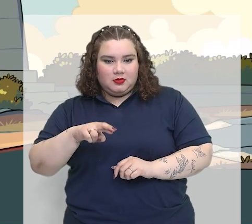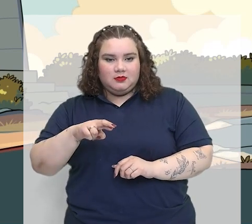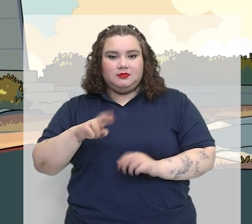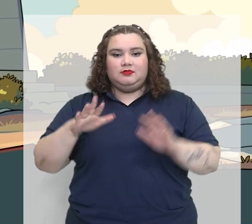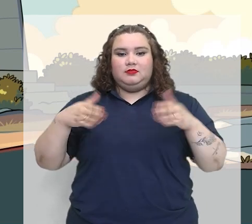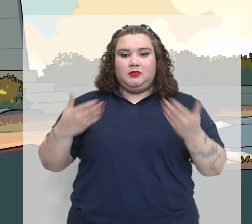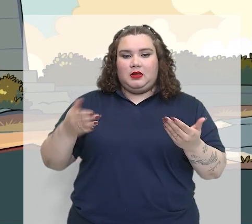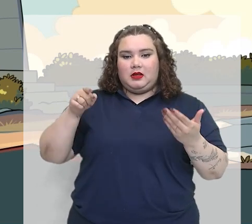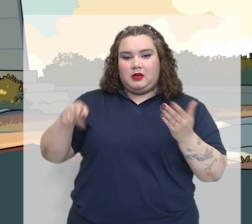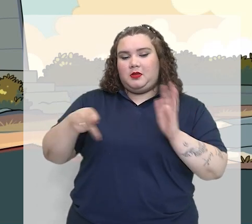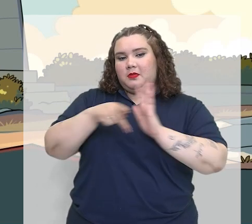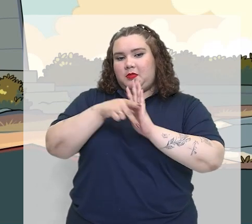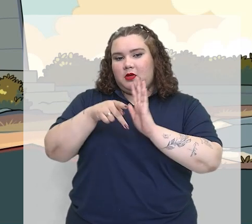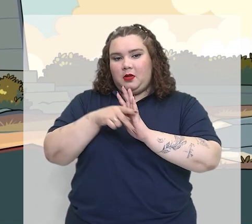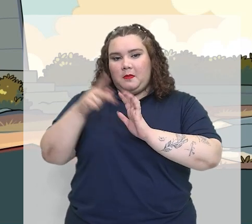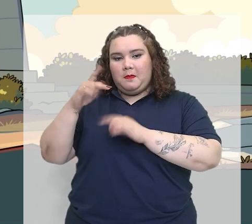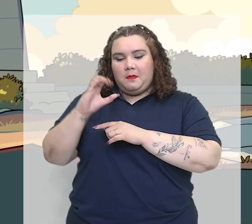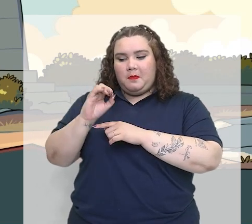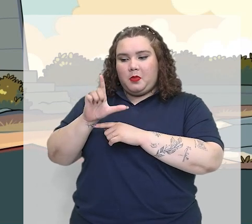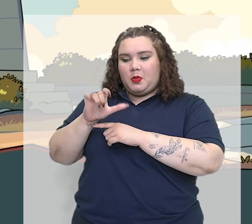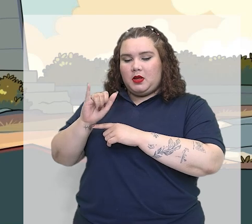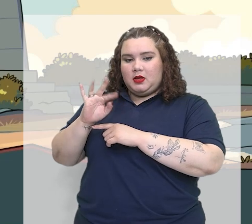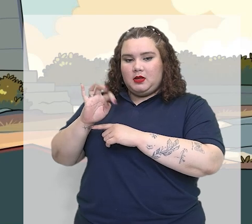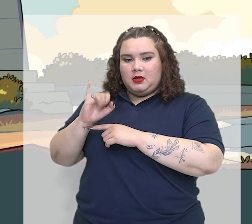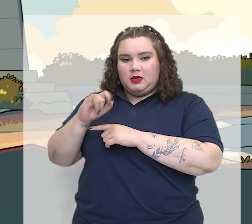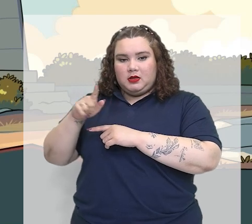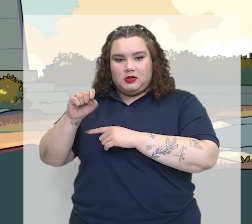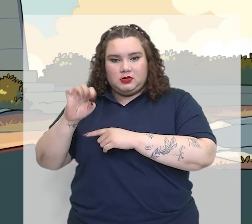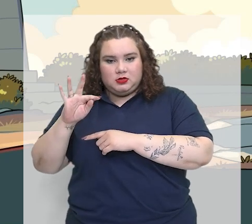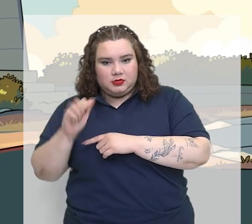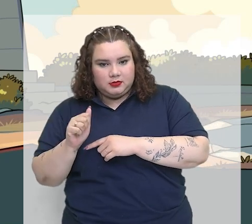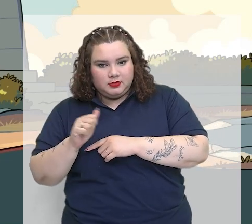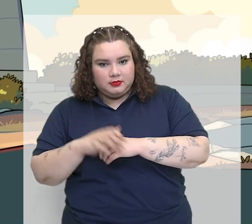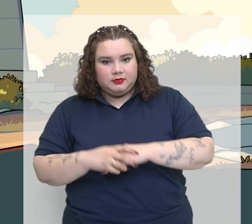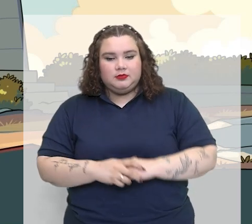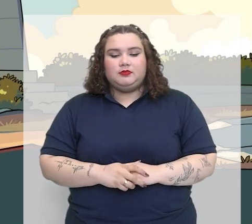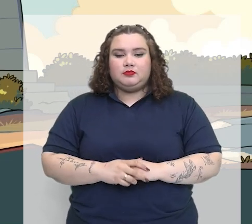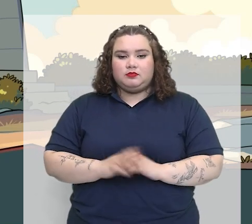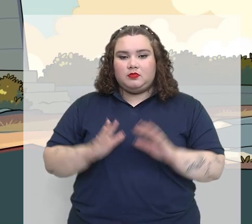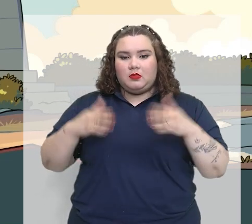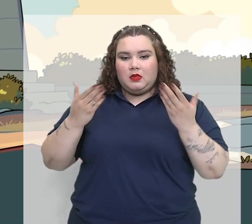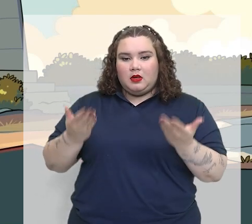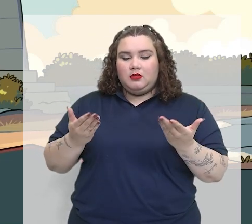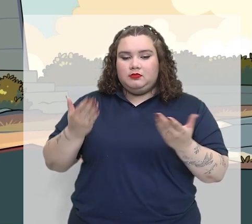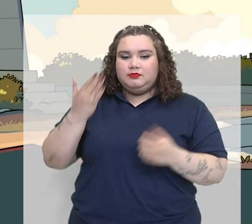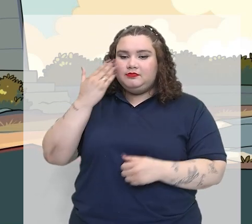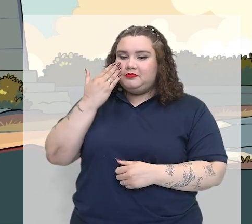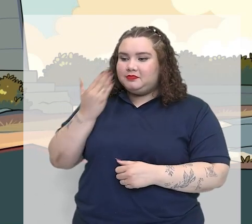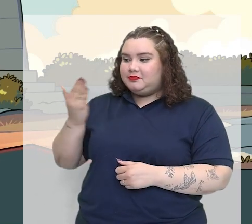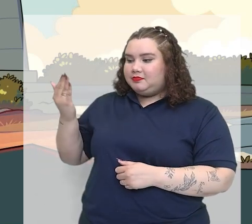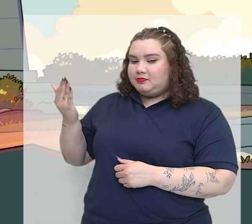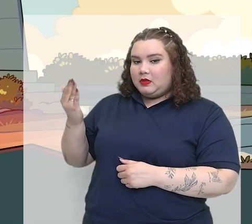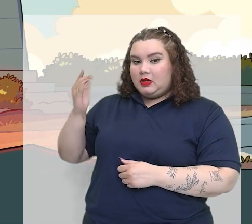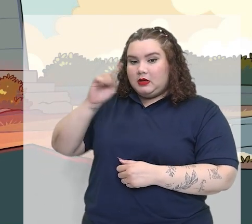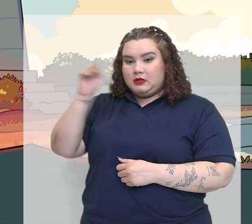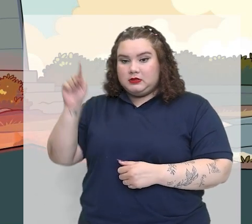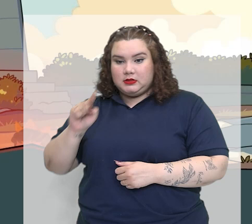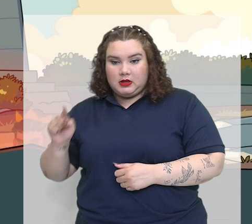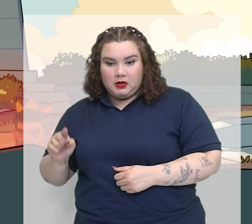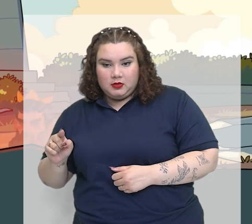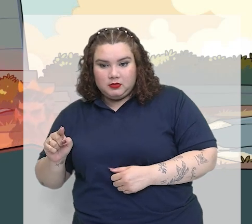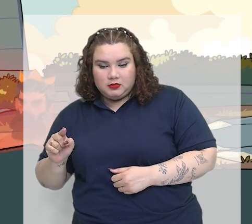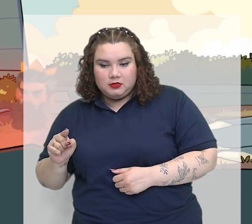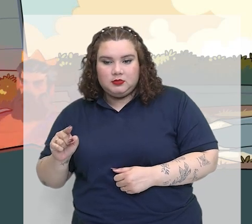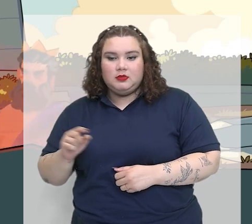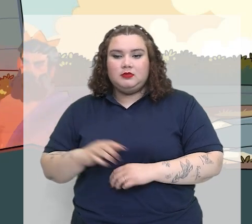então, politeísta, ligada, então, a essa cultura greco-romana. E olha que legal, né? Então, aqui de um lado temos Zeus e de um